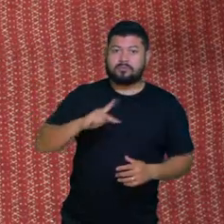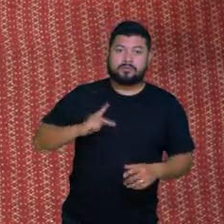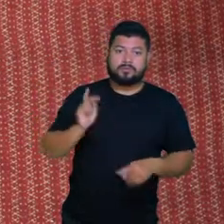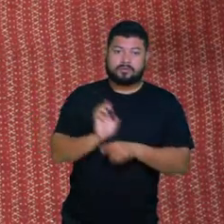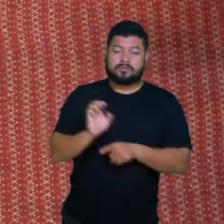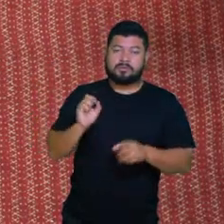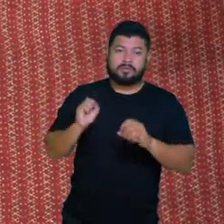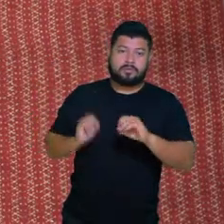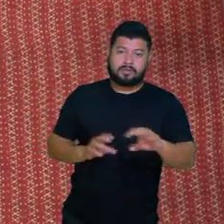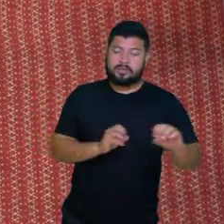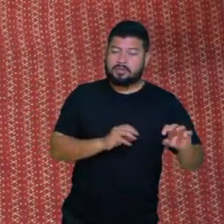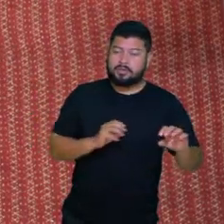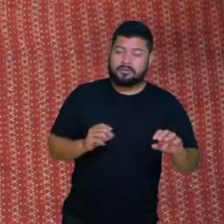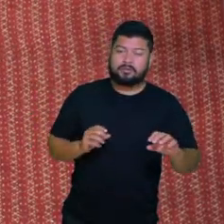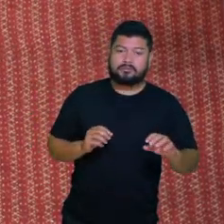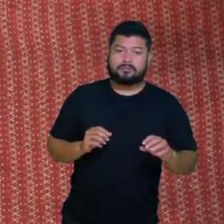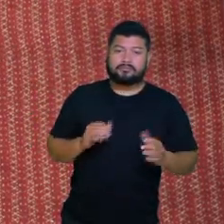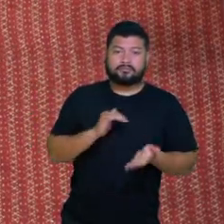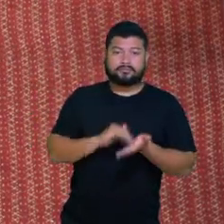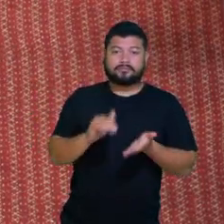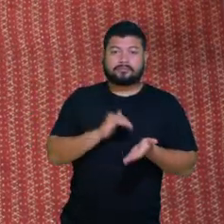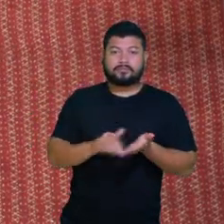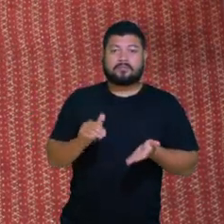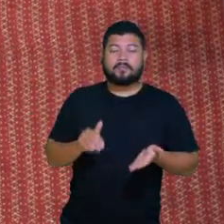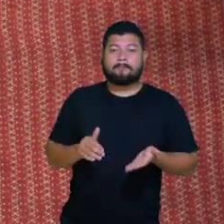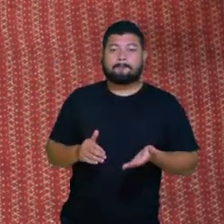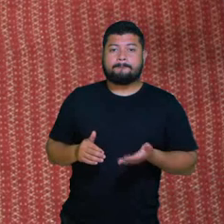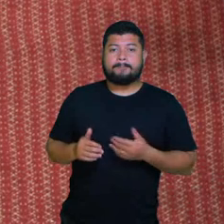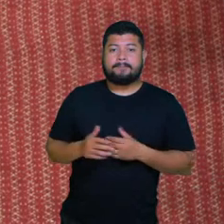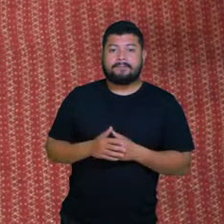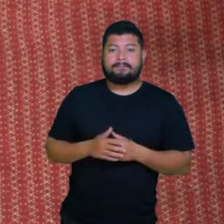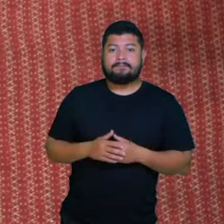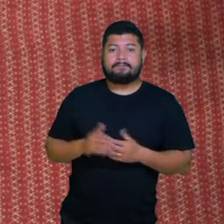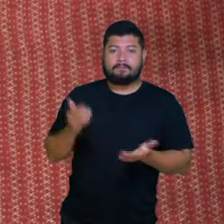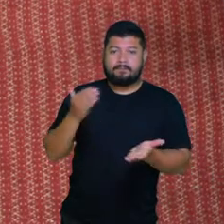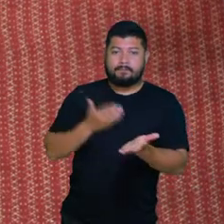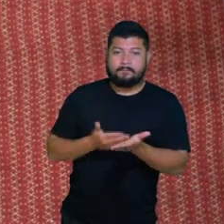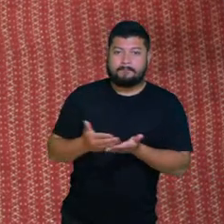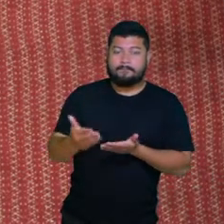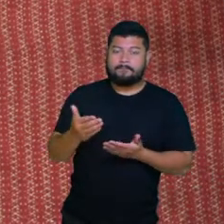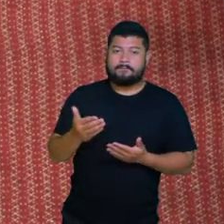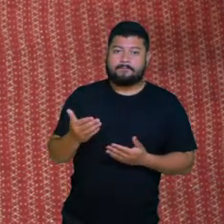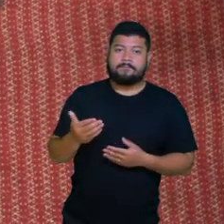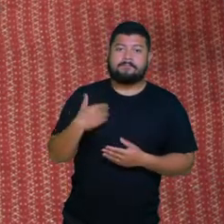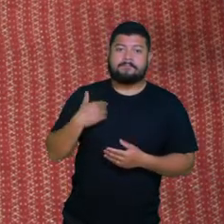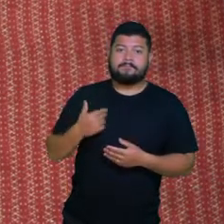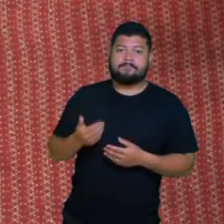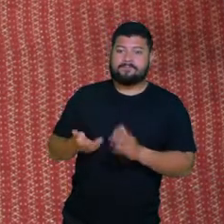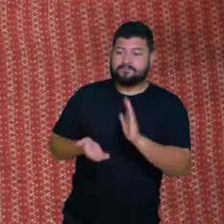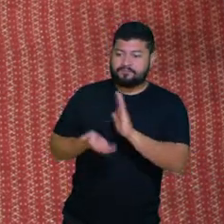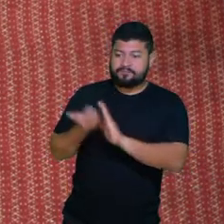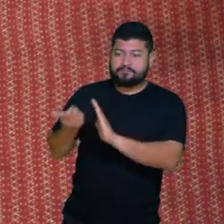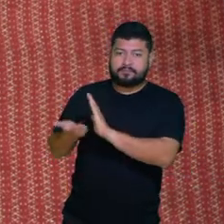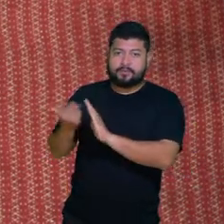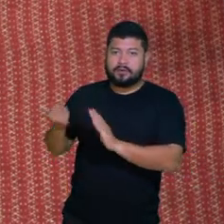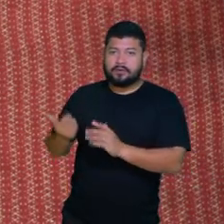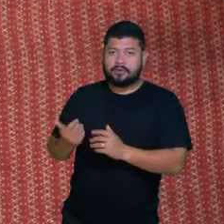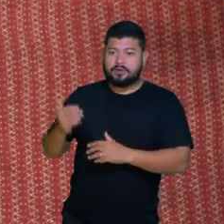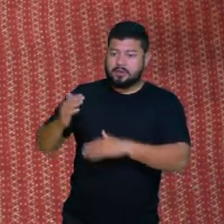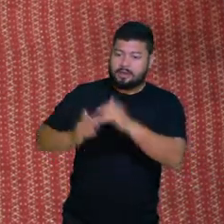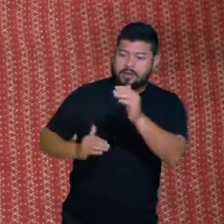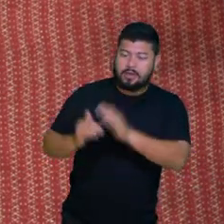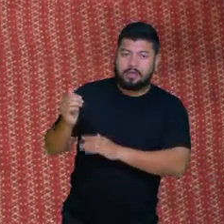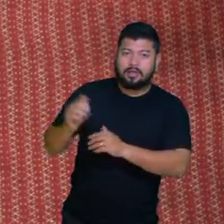educação tá aí um bom tempo para começar a fazer a retirada dessas práticas de